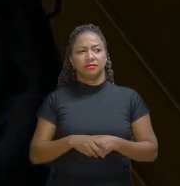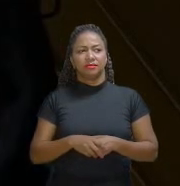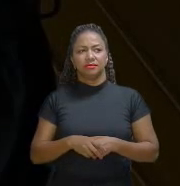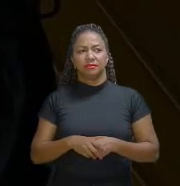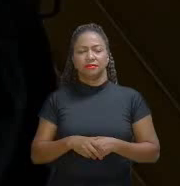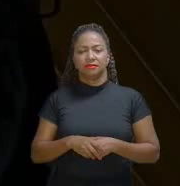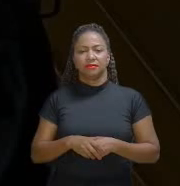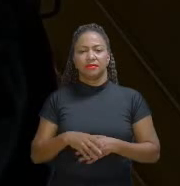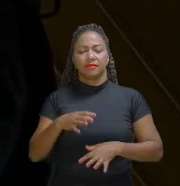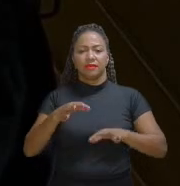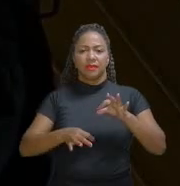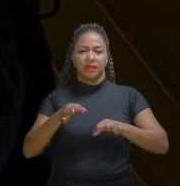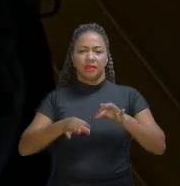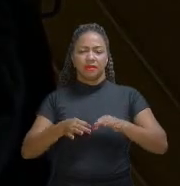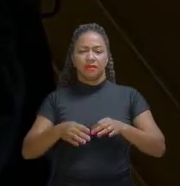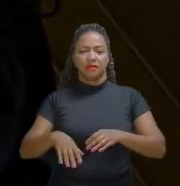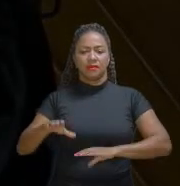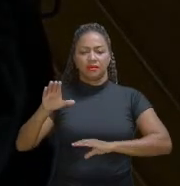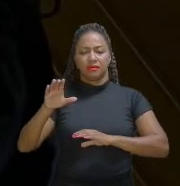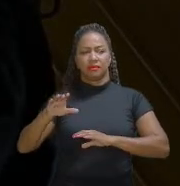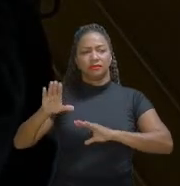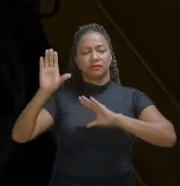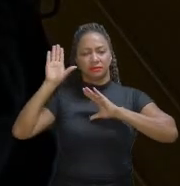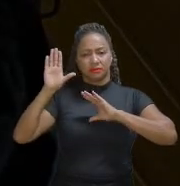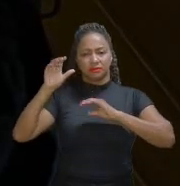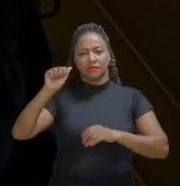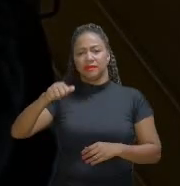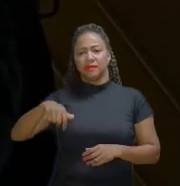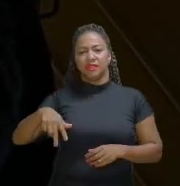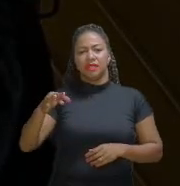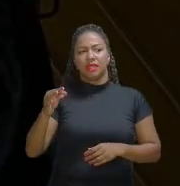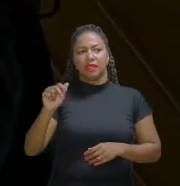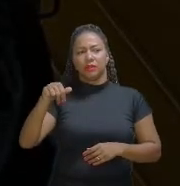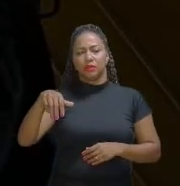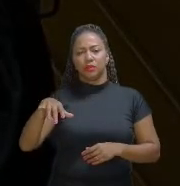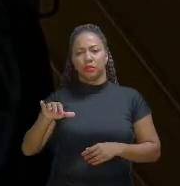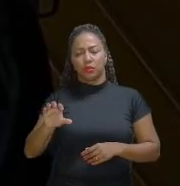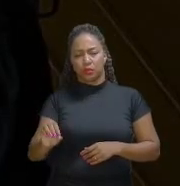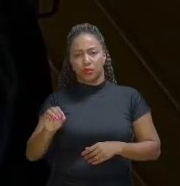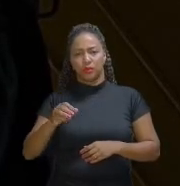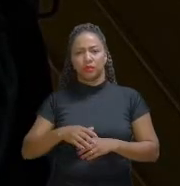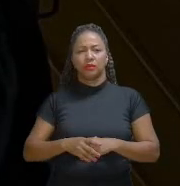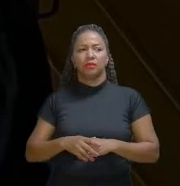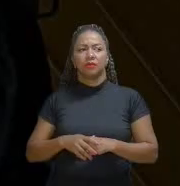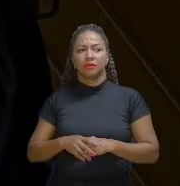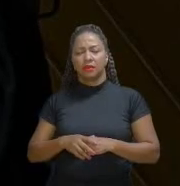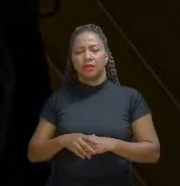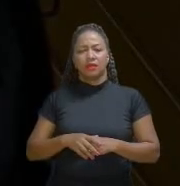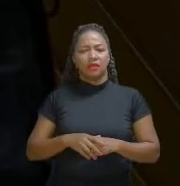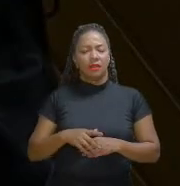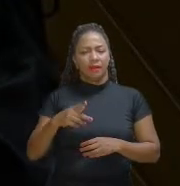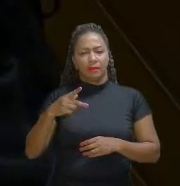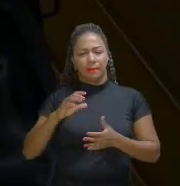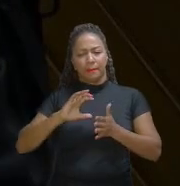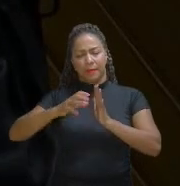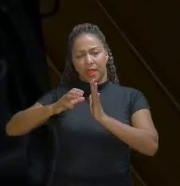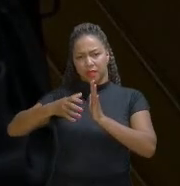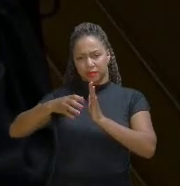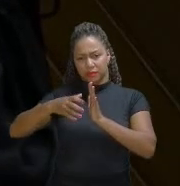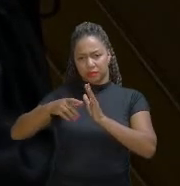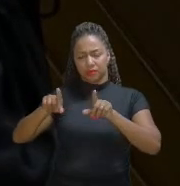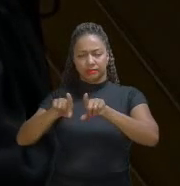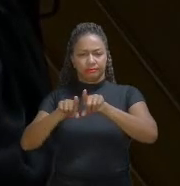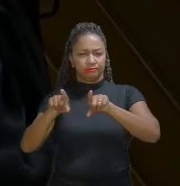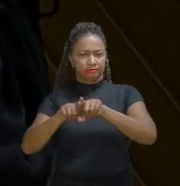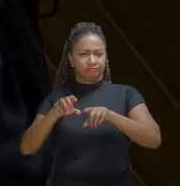curtos, penteados para o lado esquerdo, usa óculos de grau, de armação preta, nariz afilado e traz toga preta. Helenilson